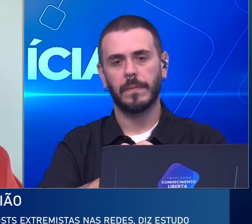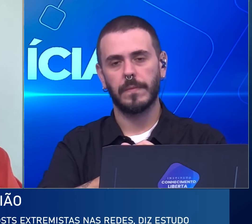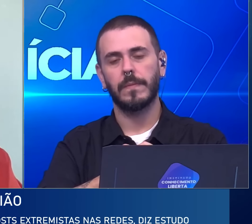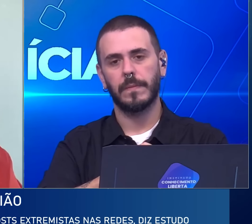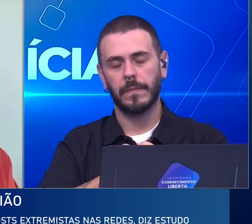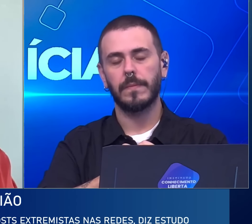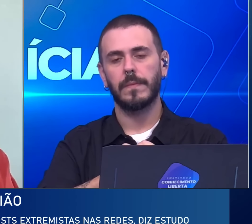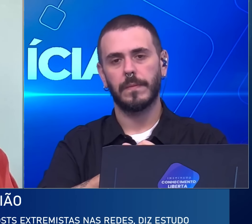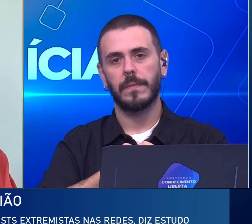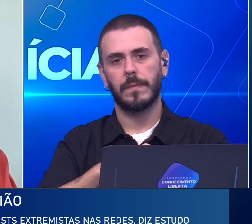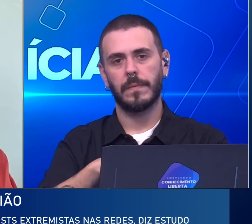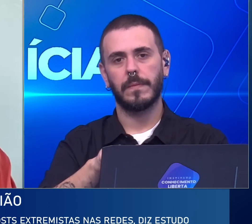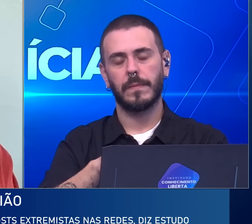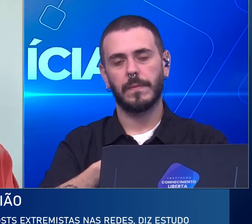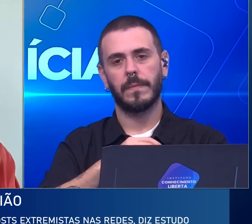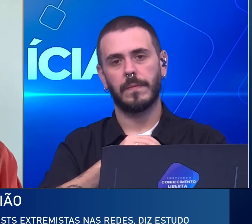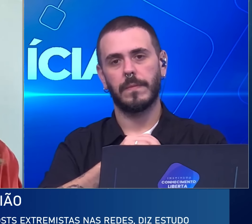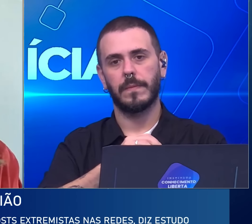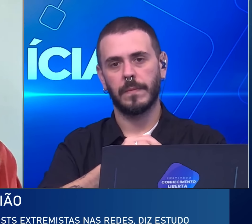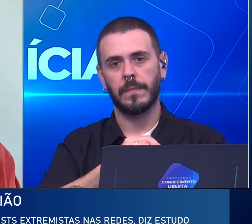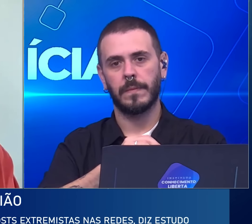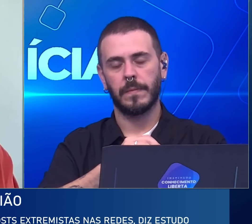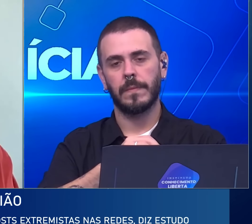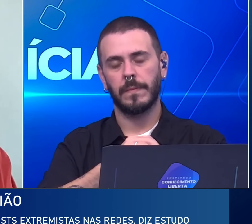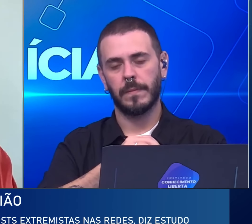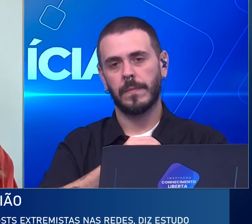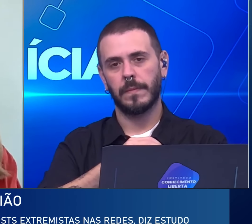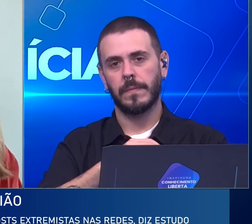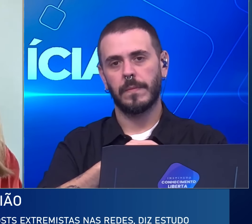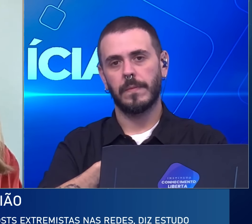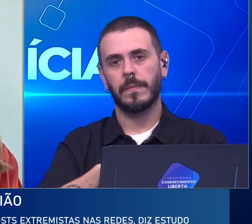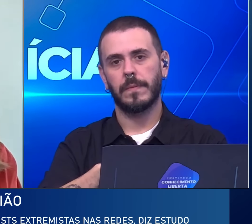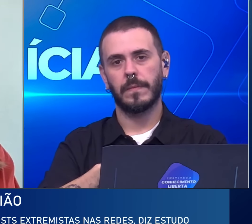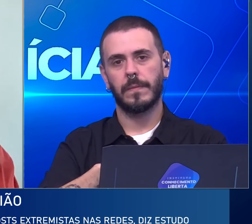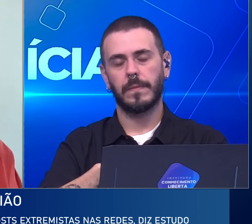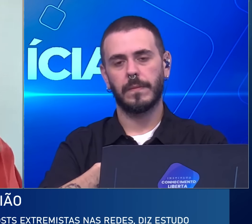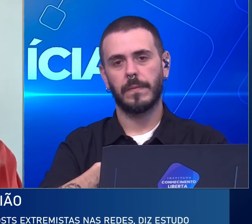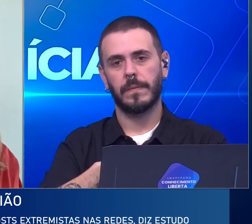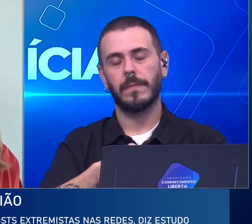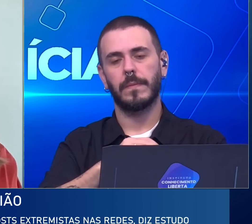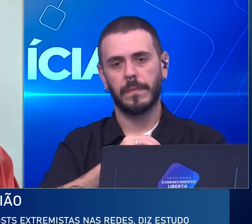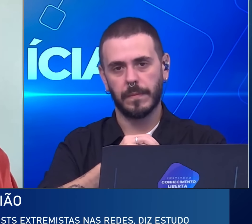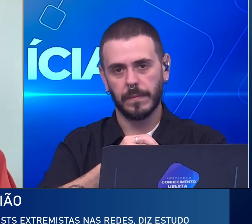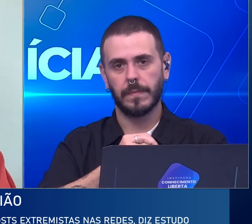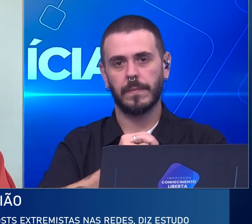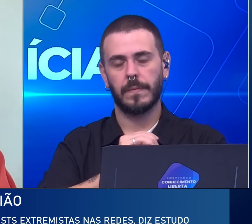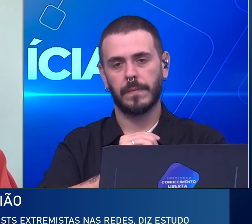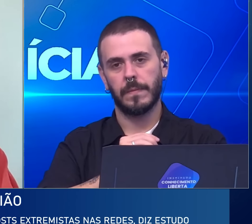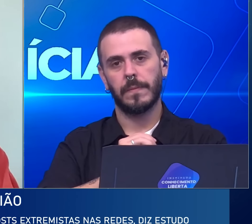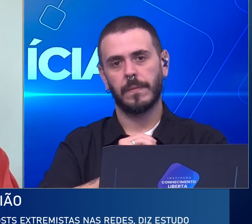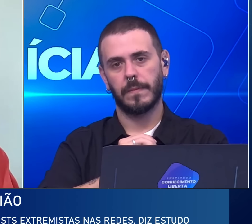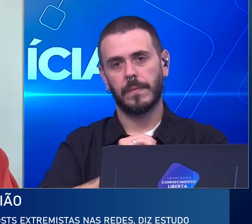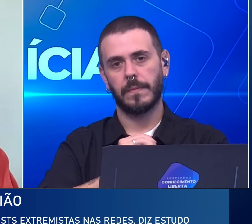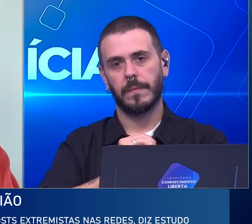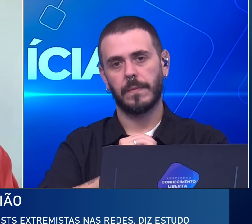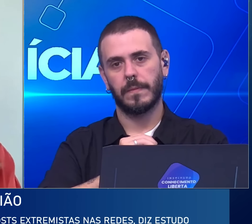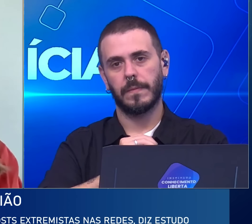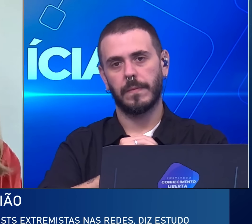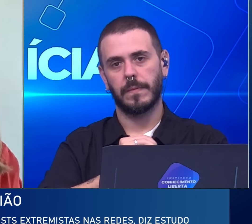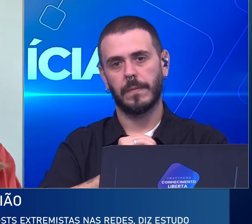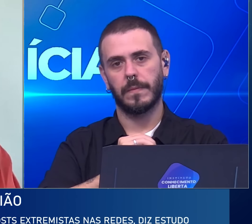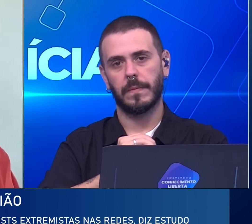retrógrados eh e que usam muito esses valores eh da família né com com